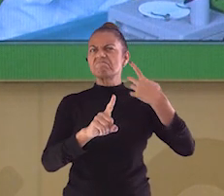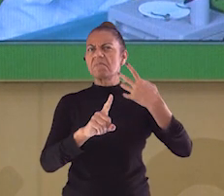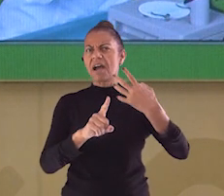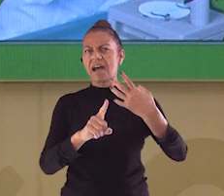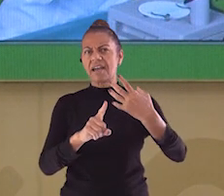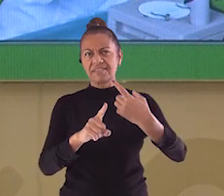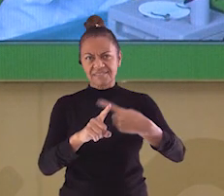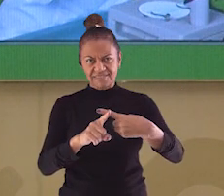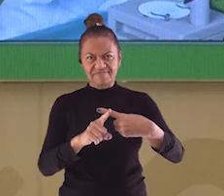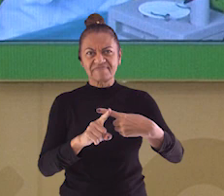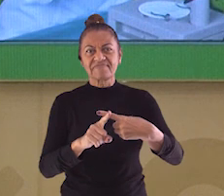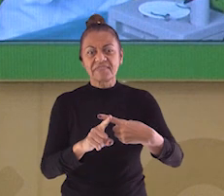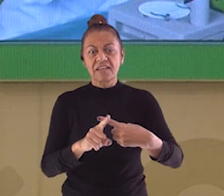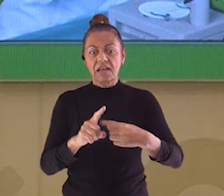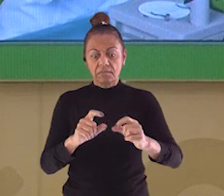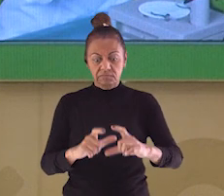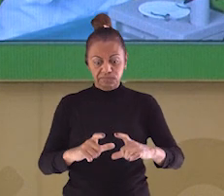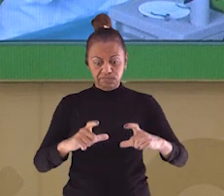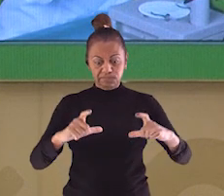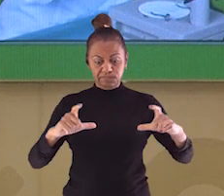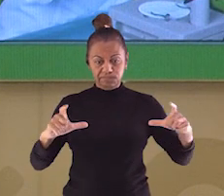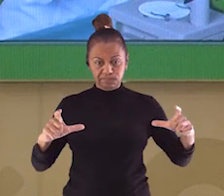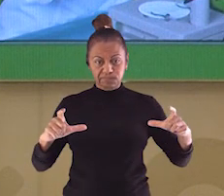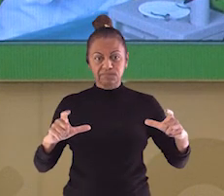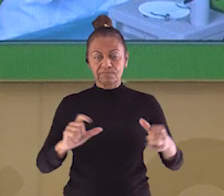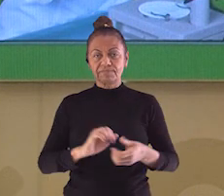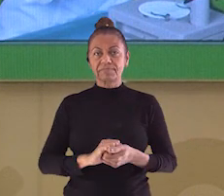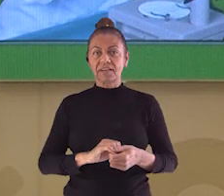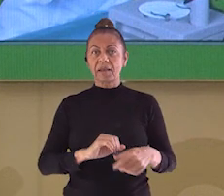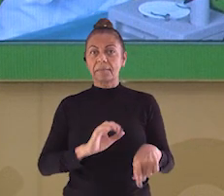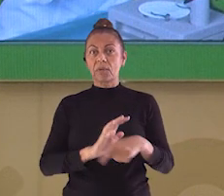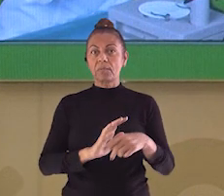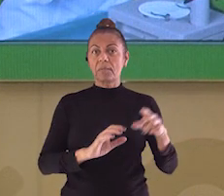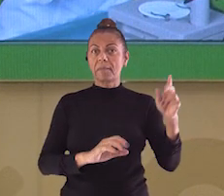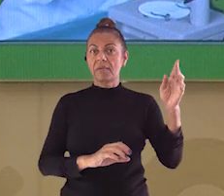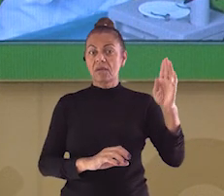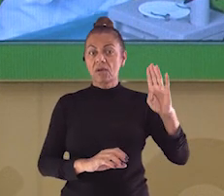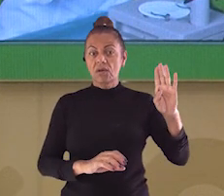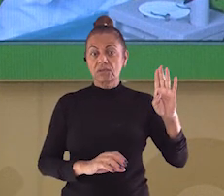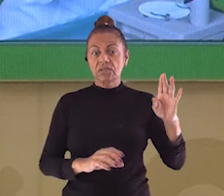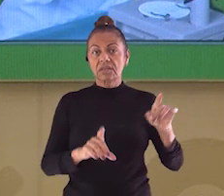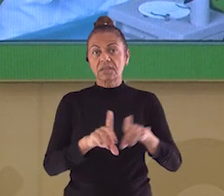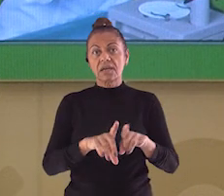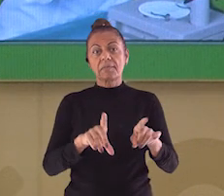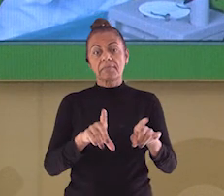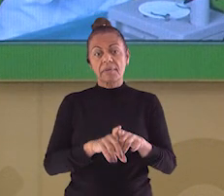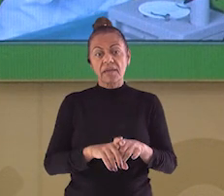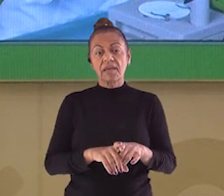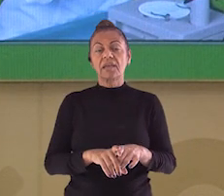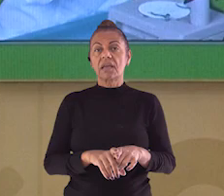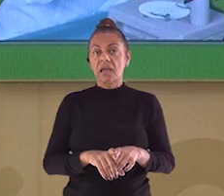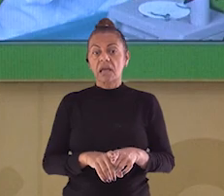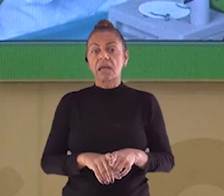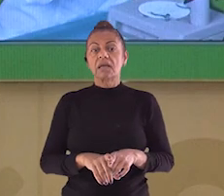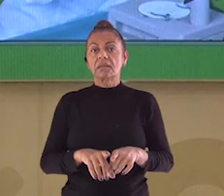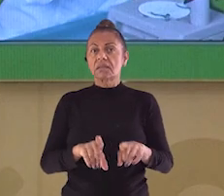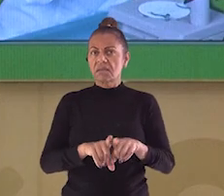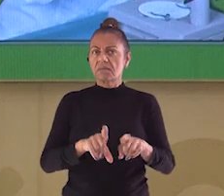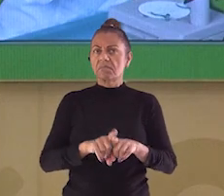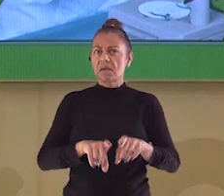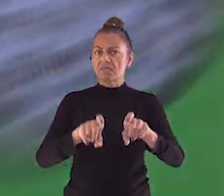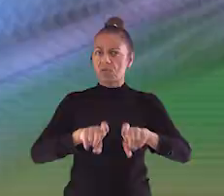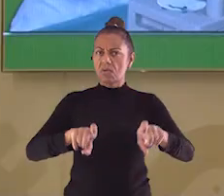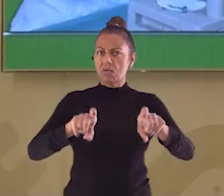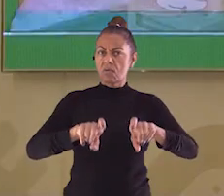para a biologia, como é o caso daqueles que são voltados para a eletrônica e até para a